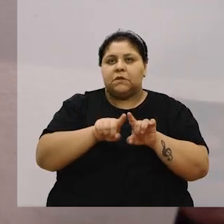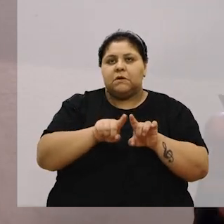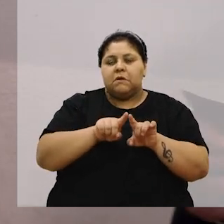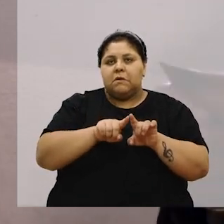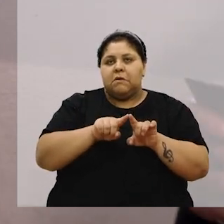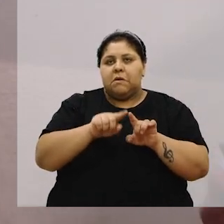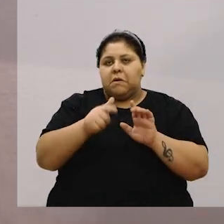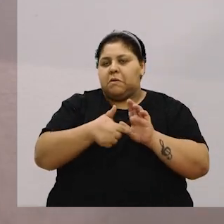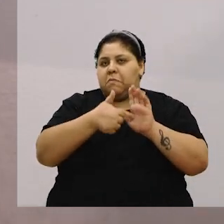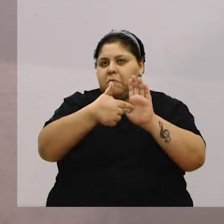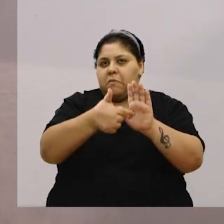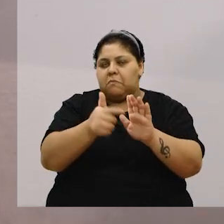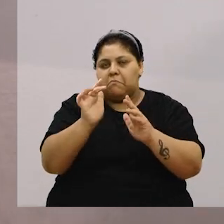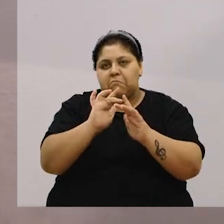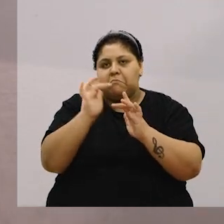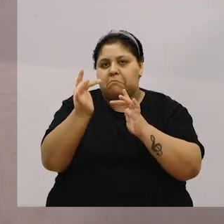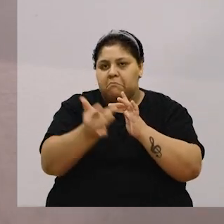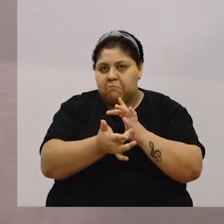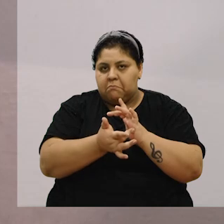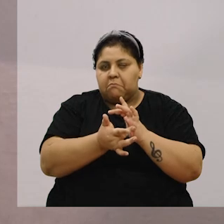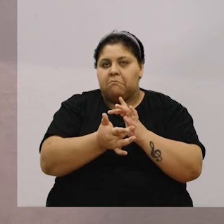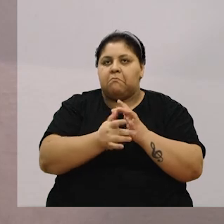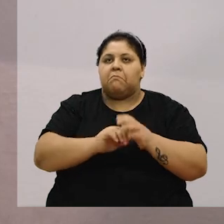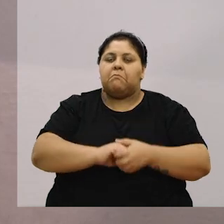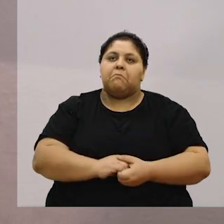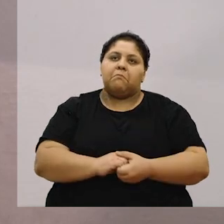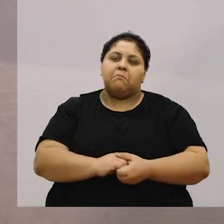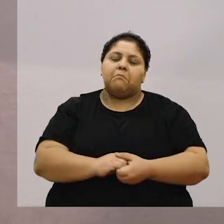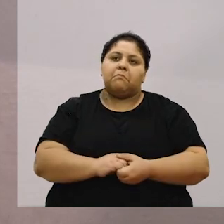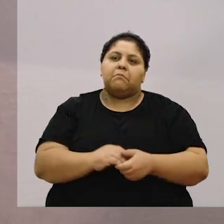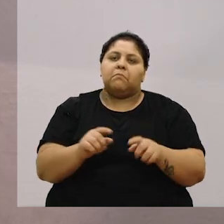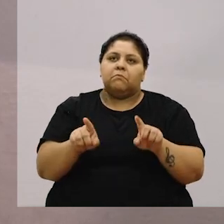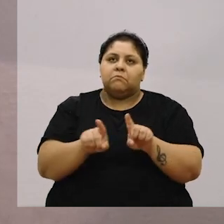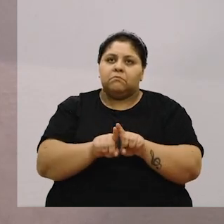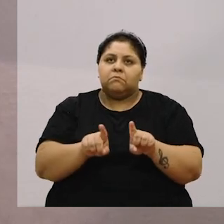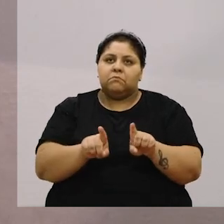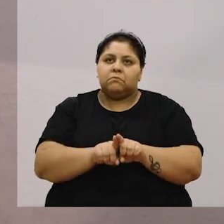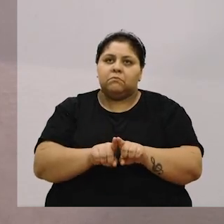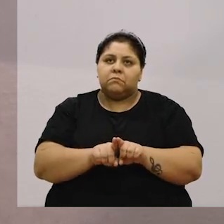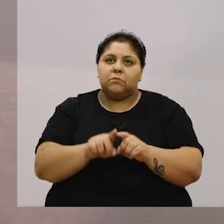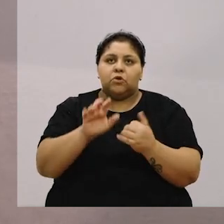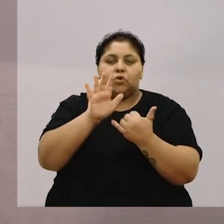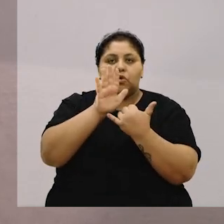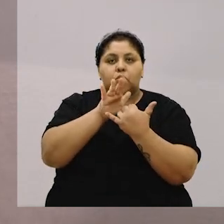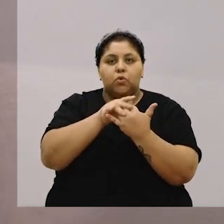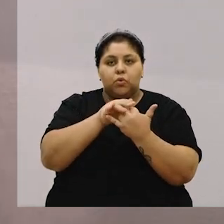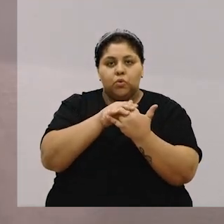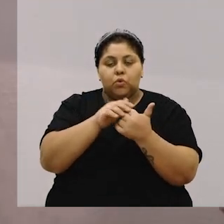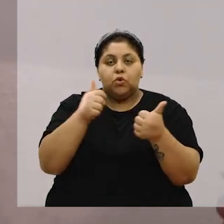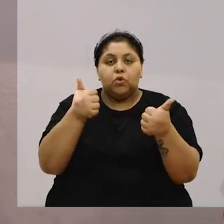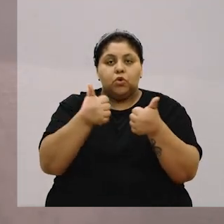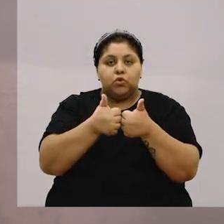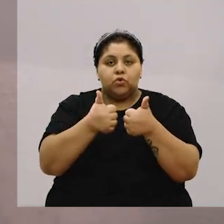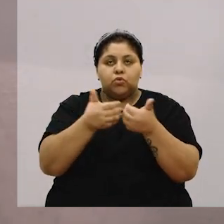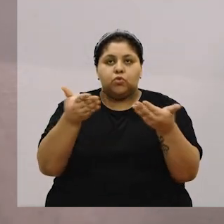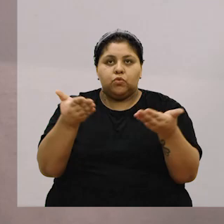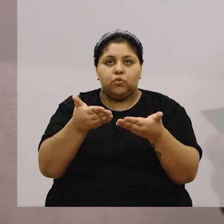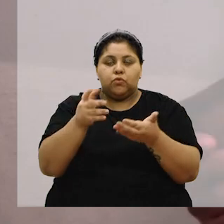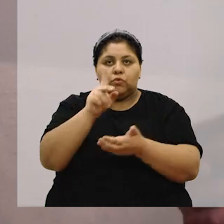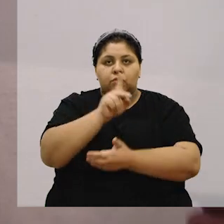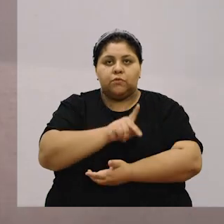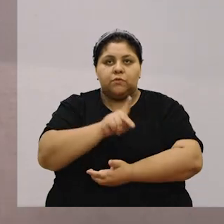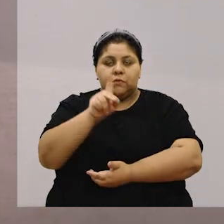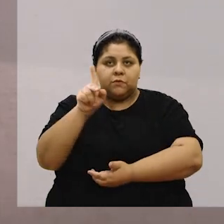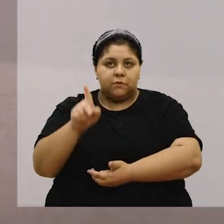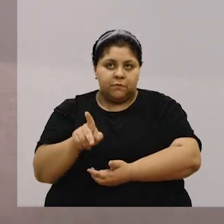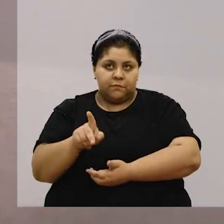replicado, as edições, reprises, pelas redes sociais da casa, notadamente o YouTube. E junto conosco